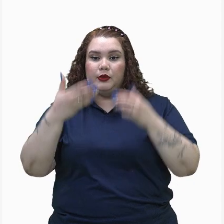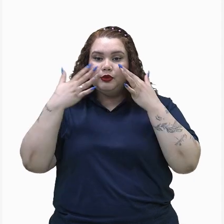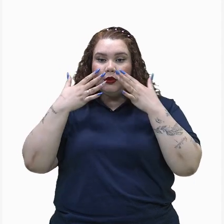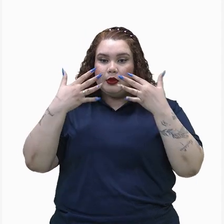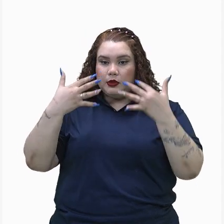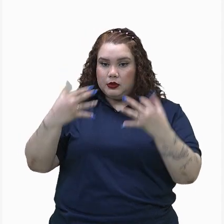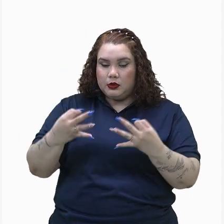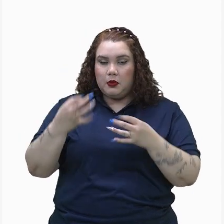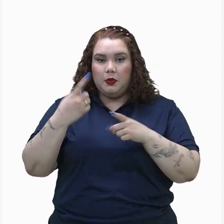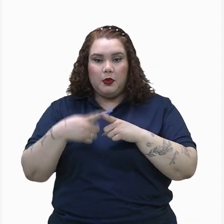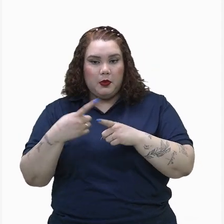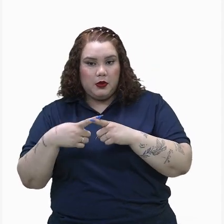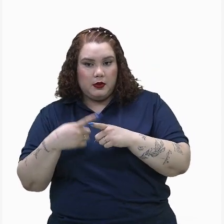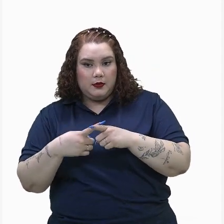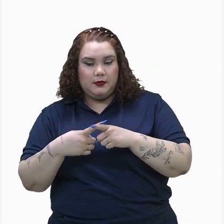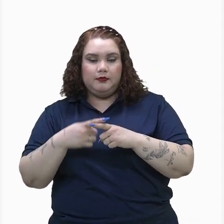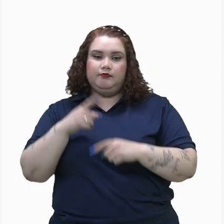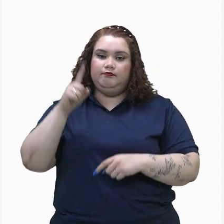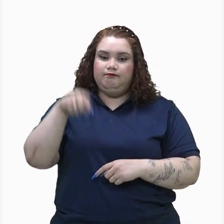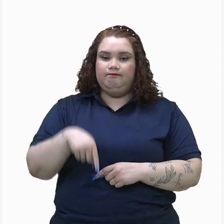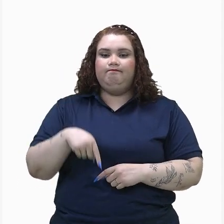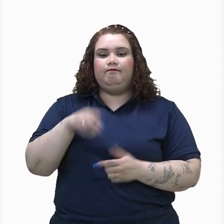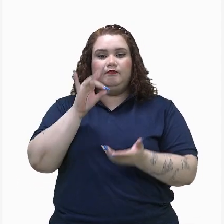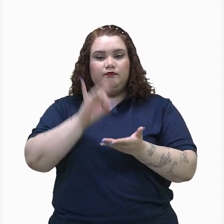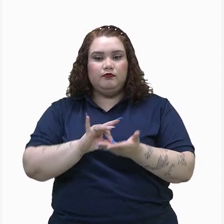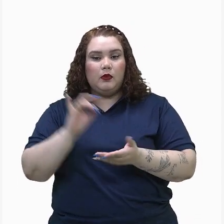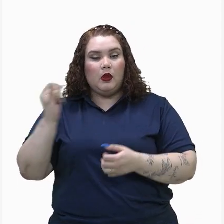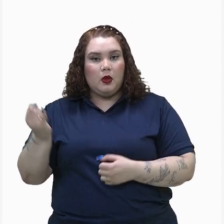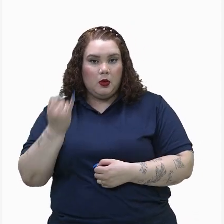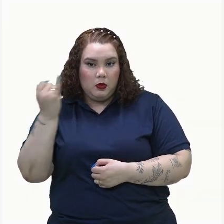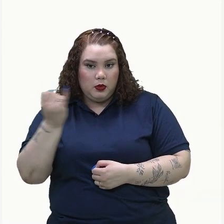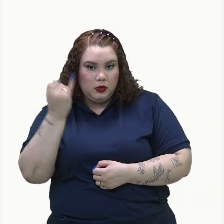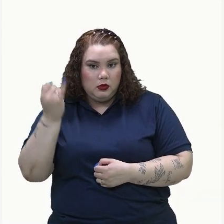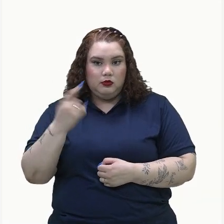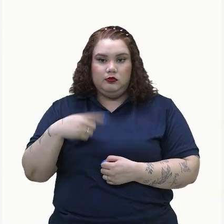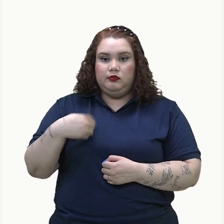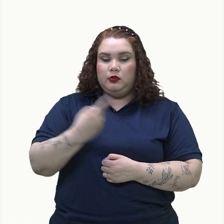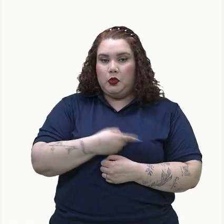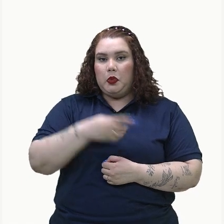parte, porque é de suma importância a gente